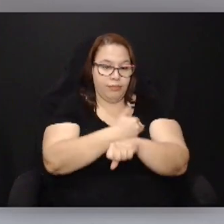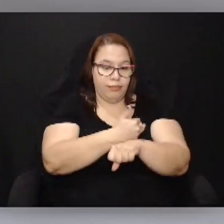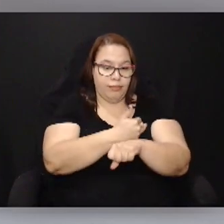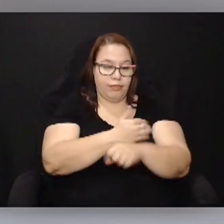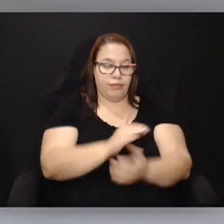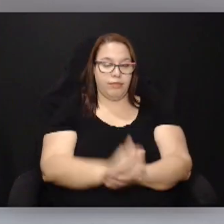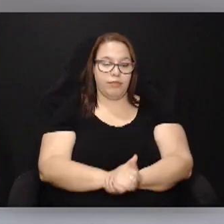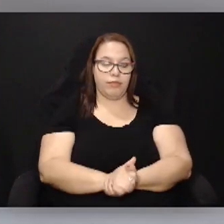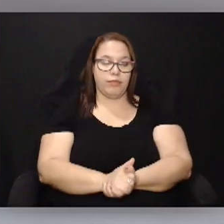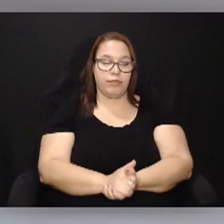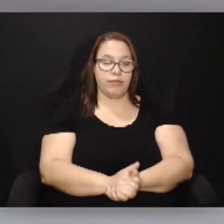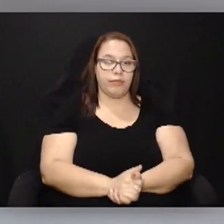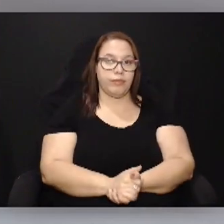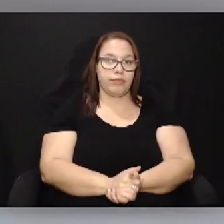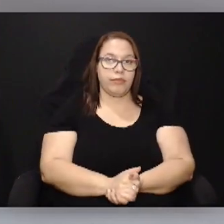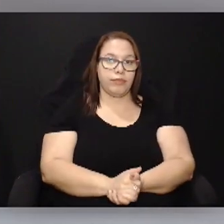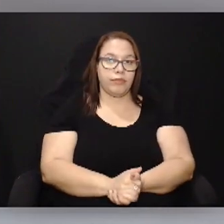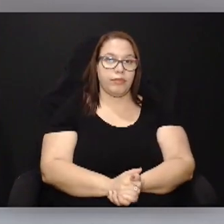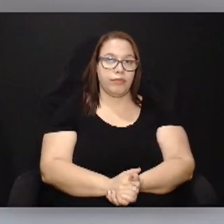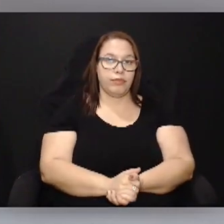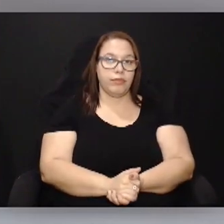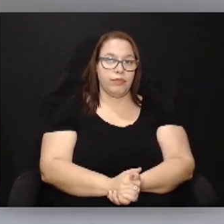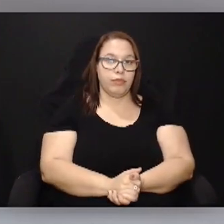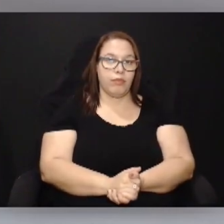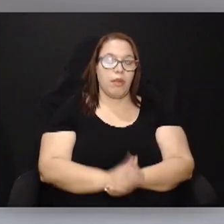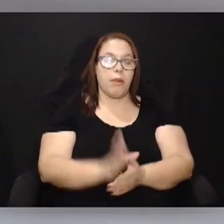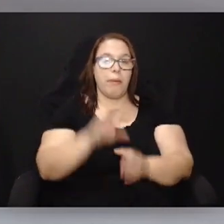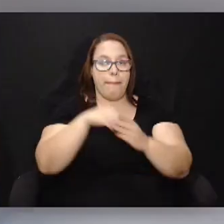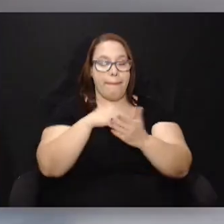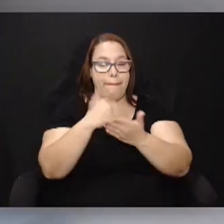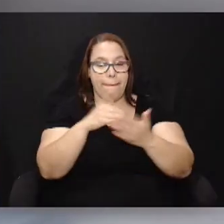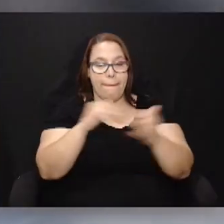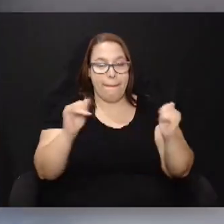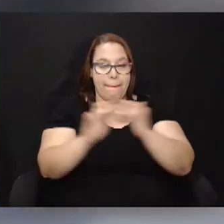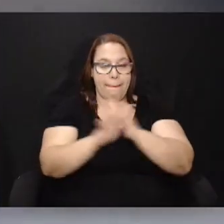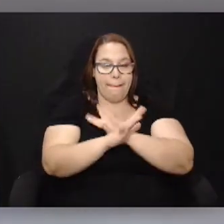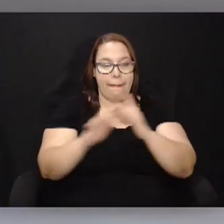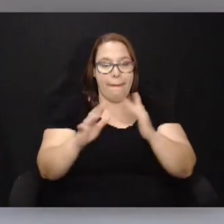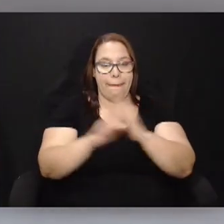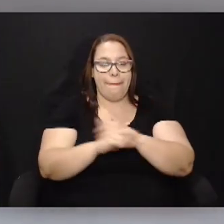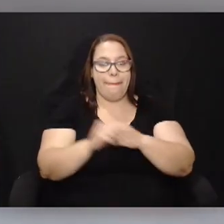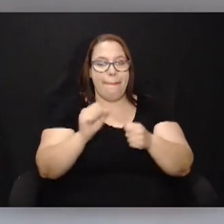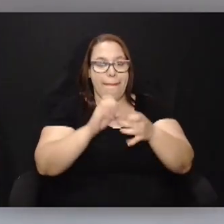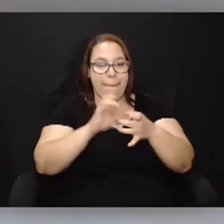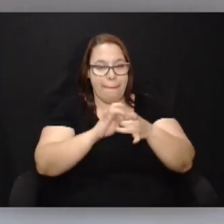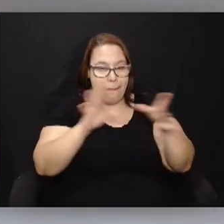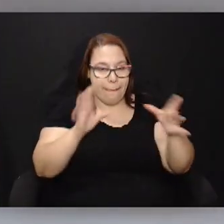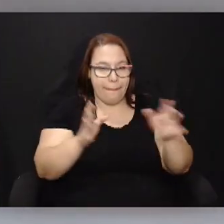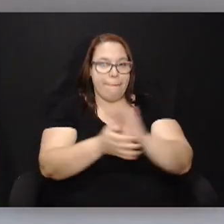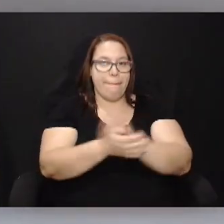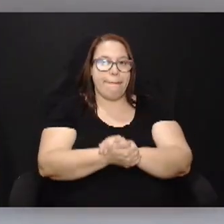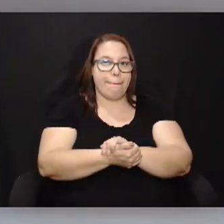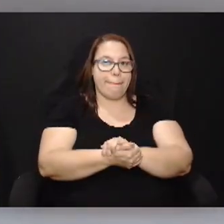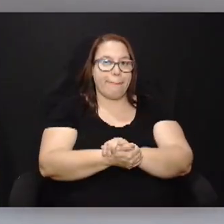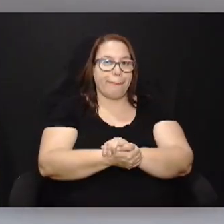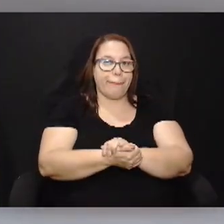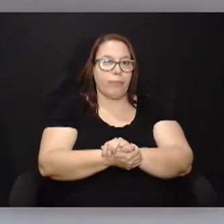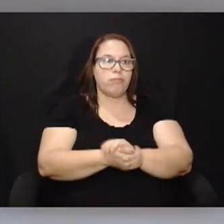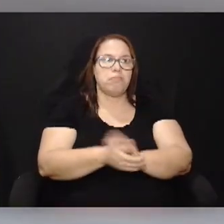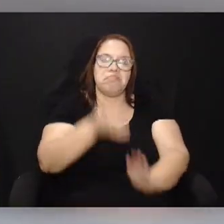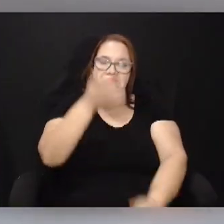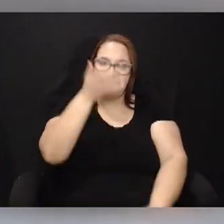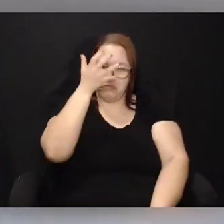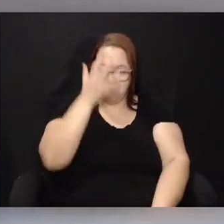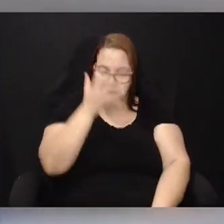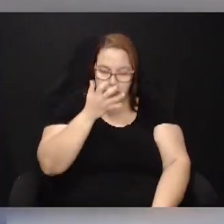das pessoas que estão dentro da Secretaria de Urbanismo para que seja feita a liberação. Então, dá muito mais celeridade e agilizando